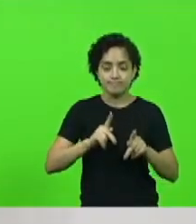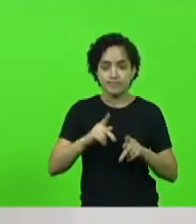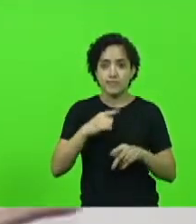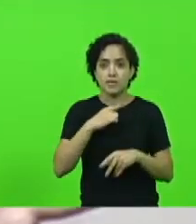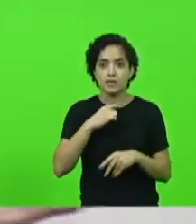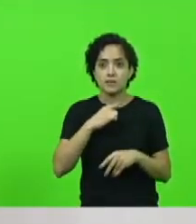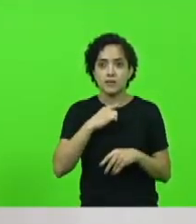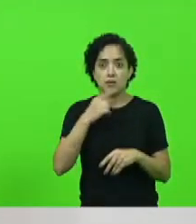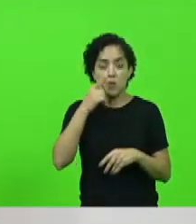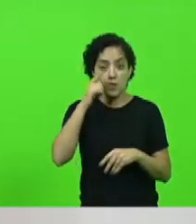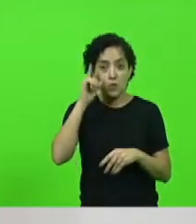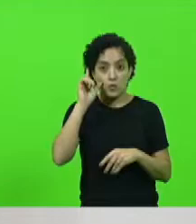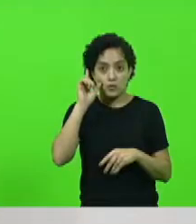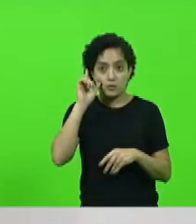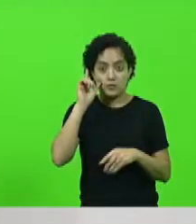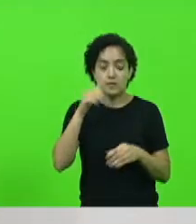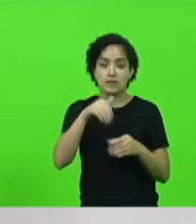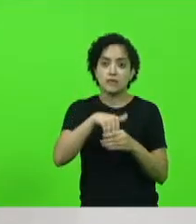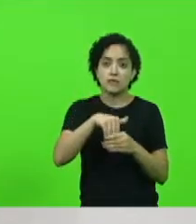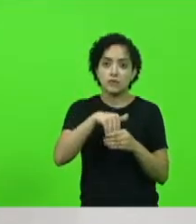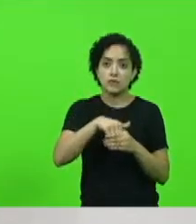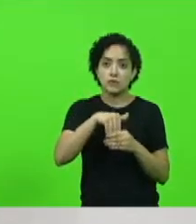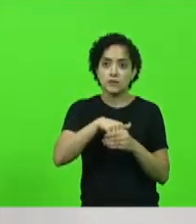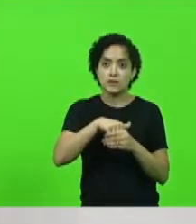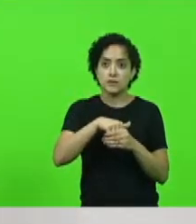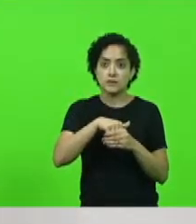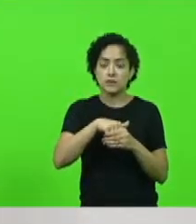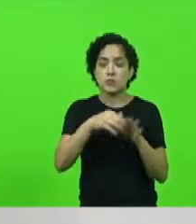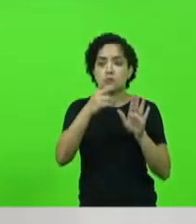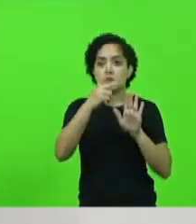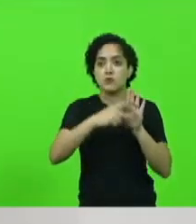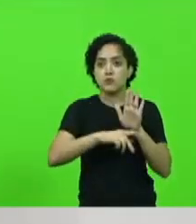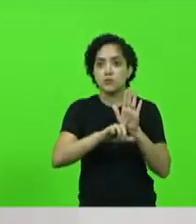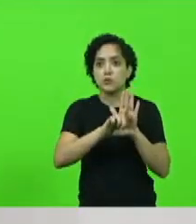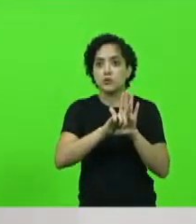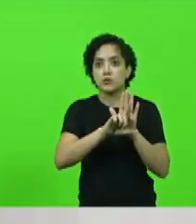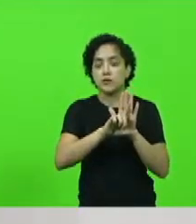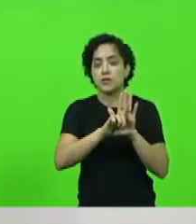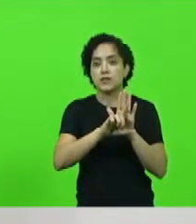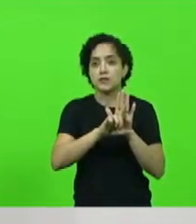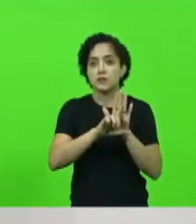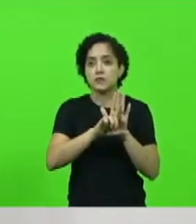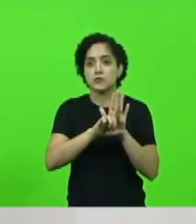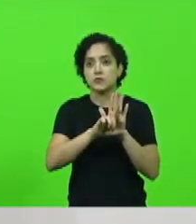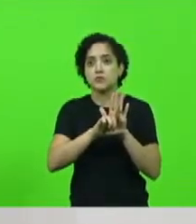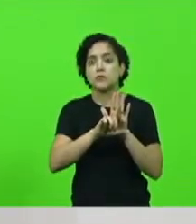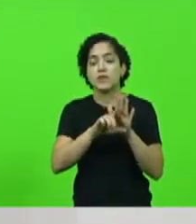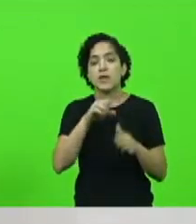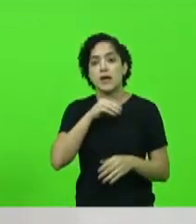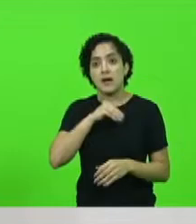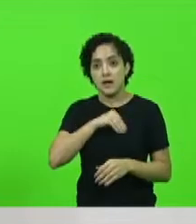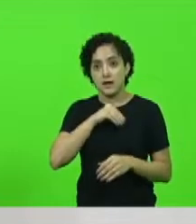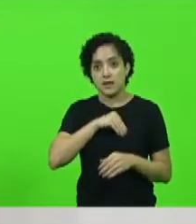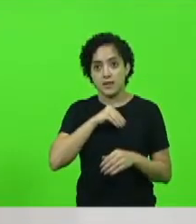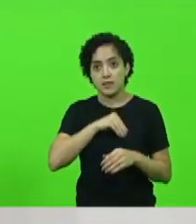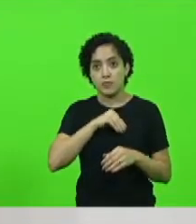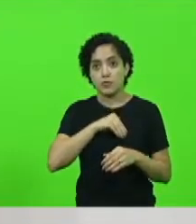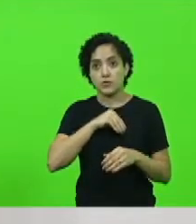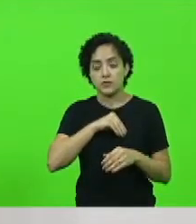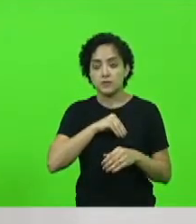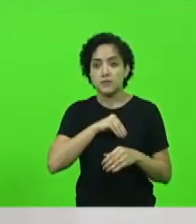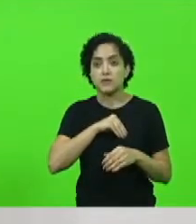ontem tivemos aí a votação do projeto referente à reposição salarial da segurança